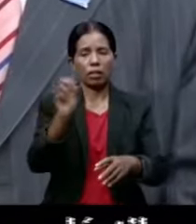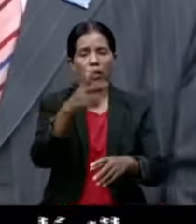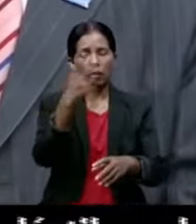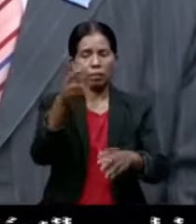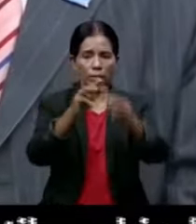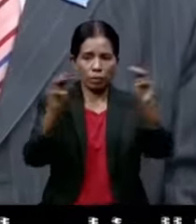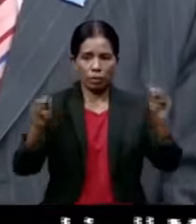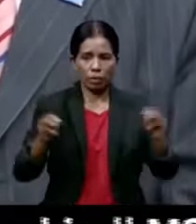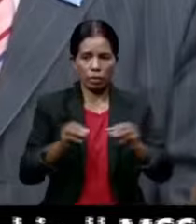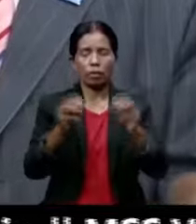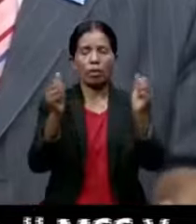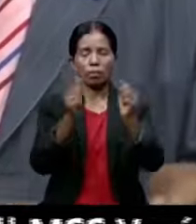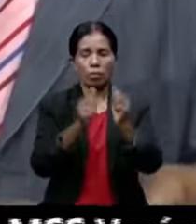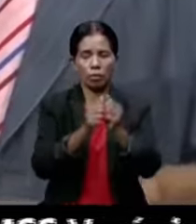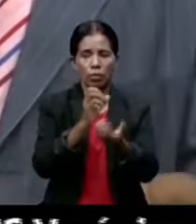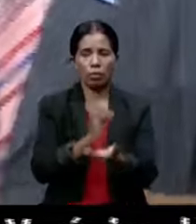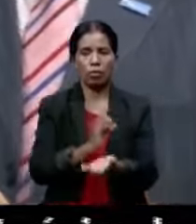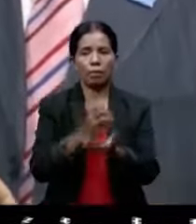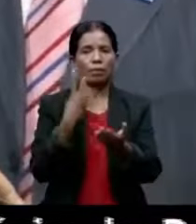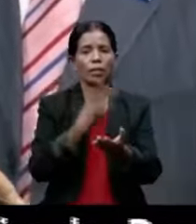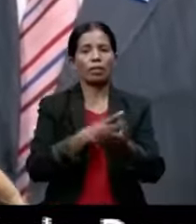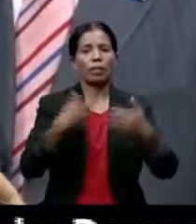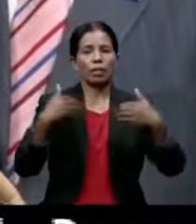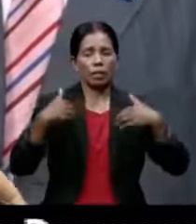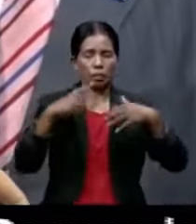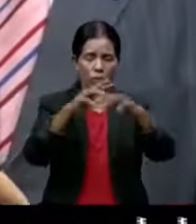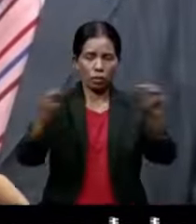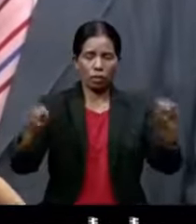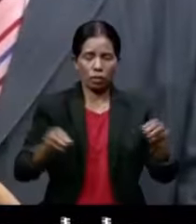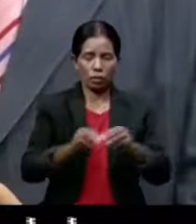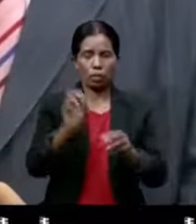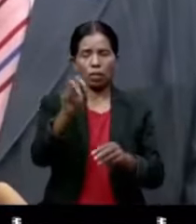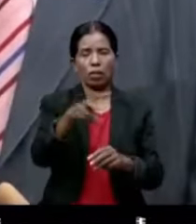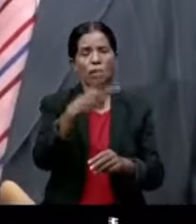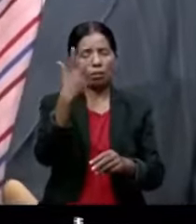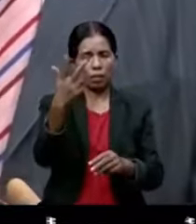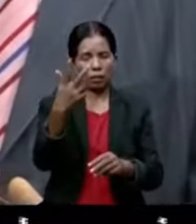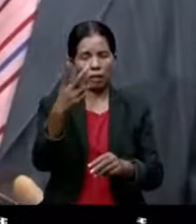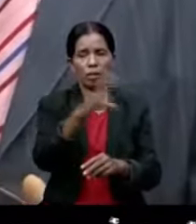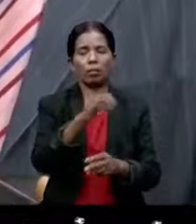Hamoto com Raioa. Então, aqui no município de São Luís Sintolo, inclui agora Atauro, depois o Raiawa.